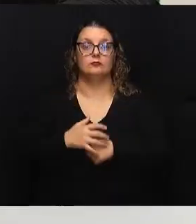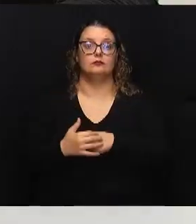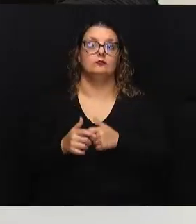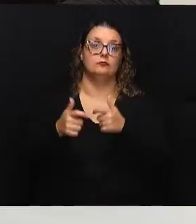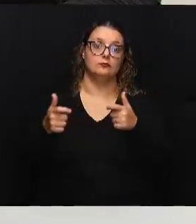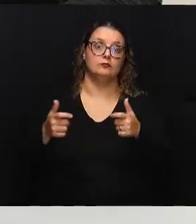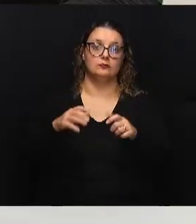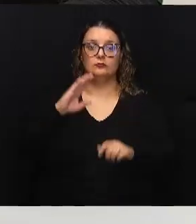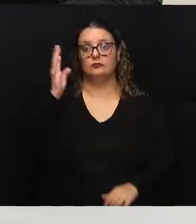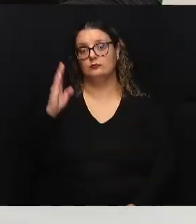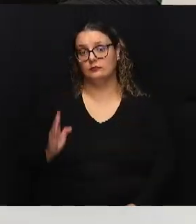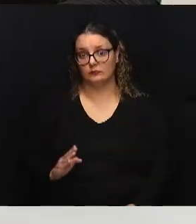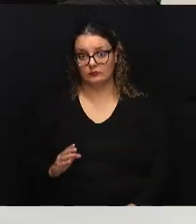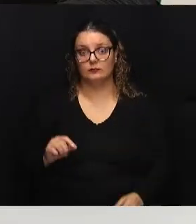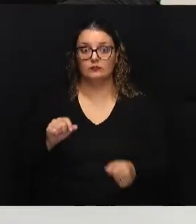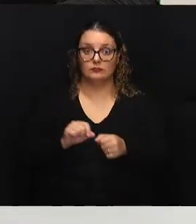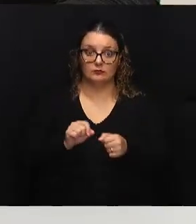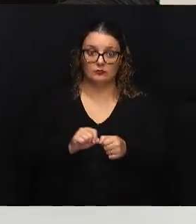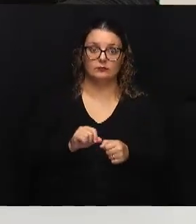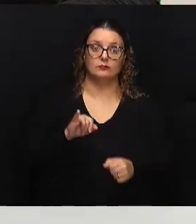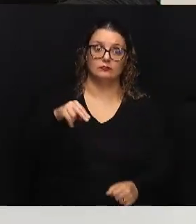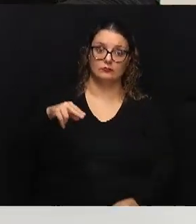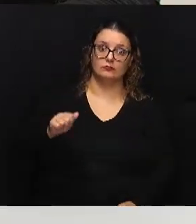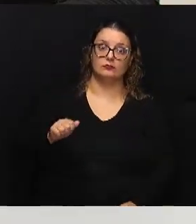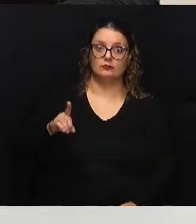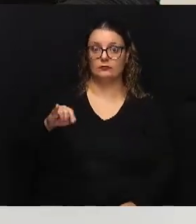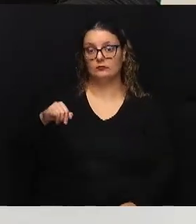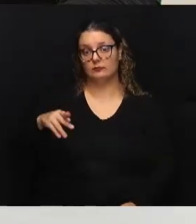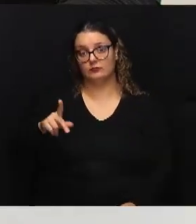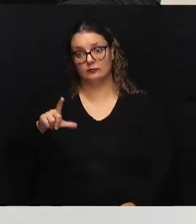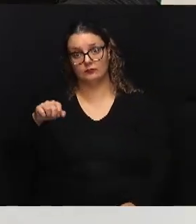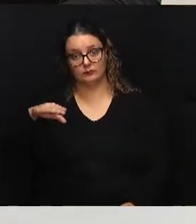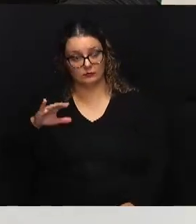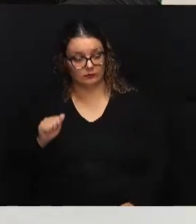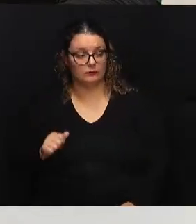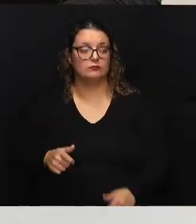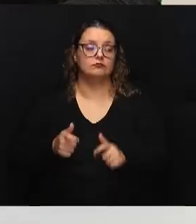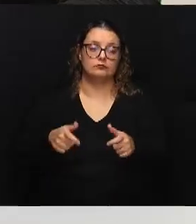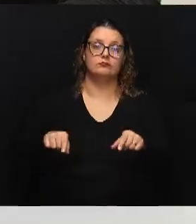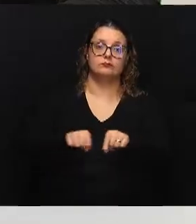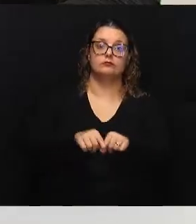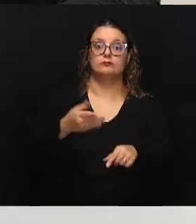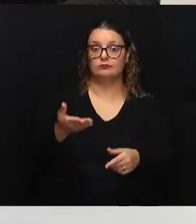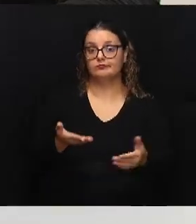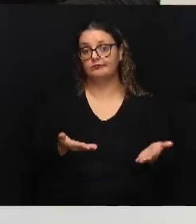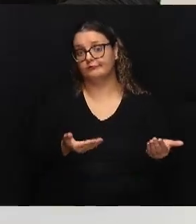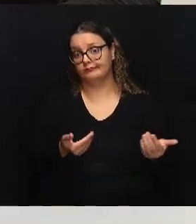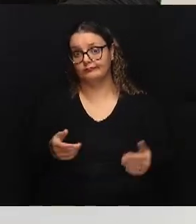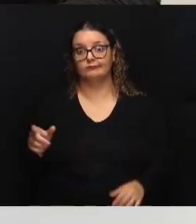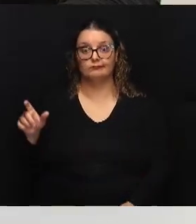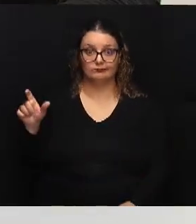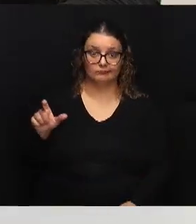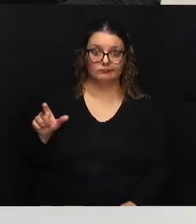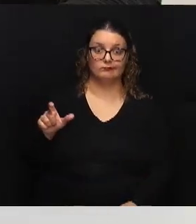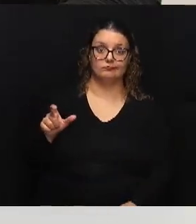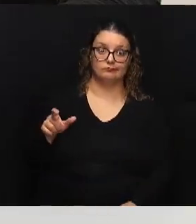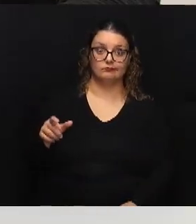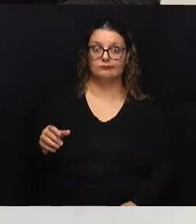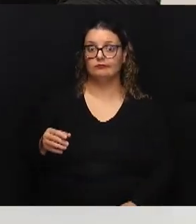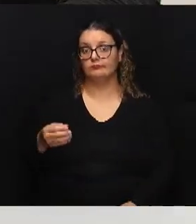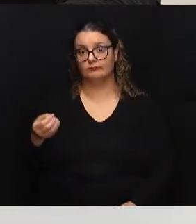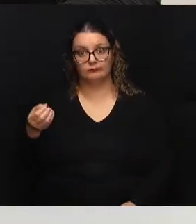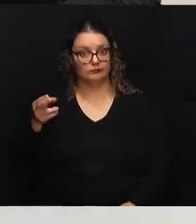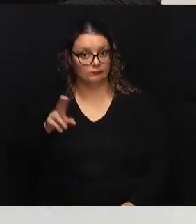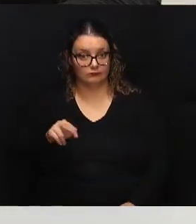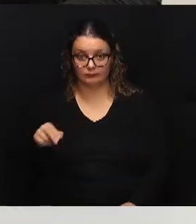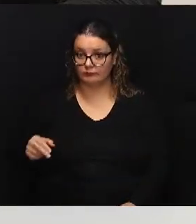Brasil. Isso fez com que a inadimplência crescesse também. Então, se você é um novato no cartão de crédito, aprenda isso.